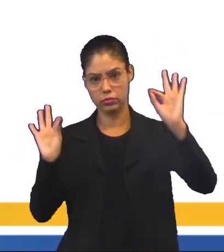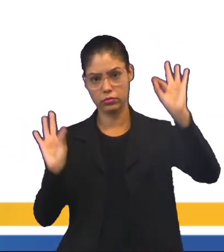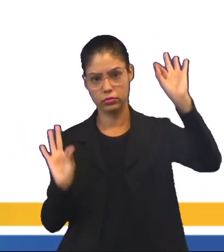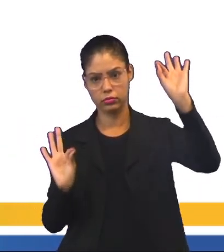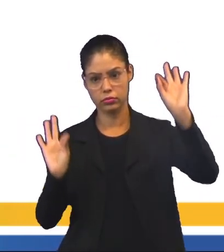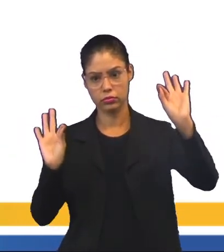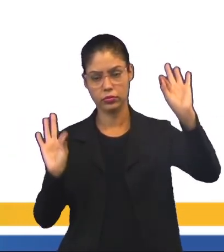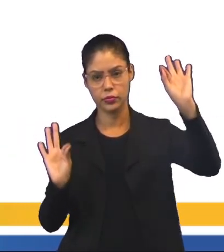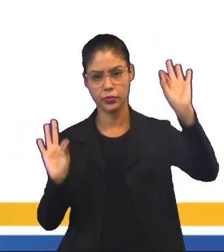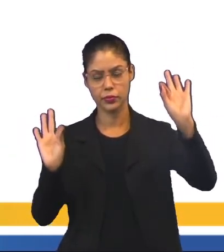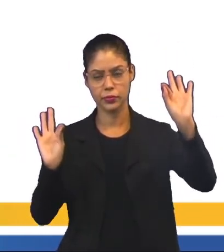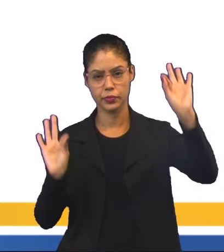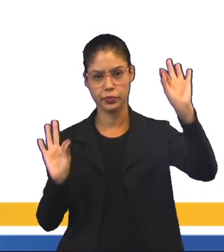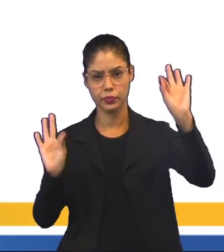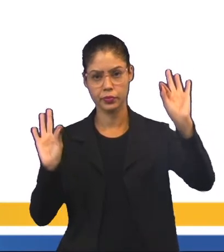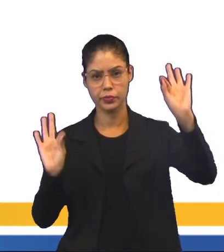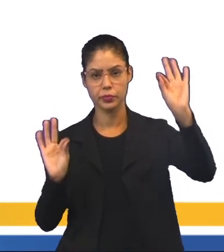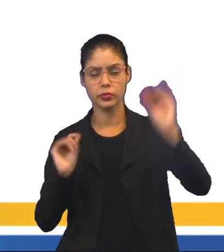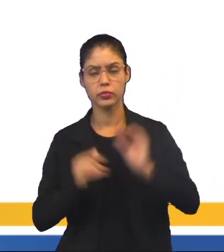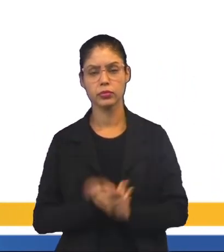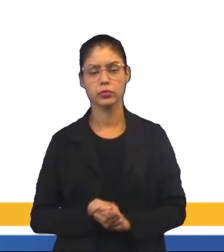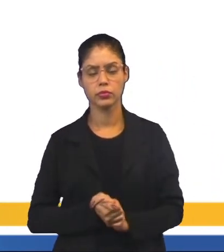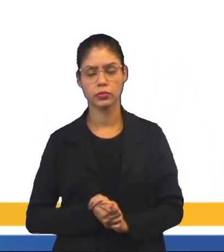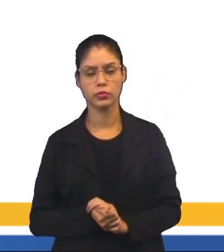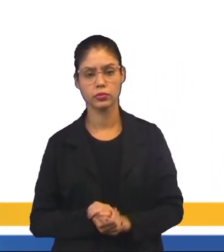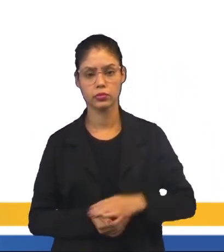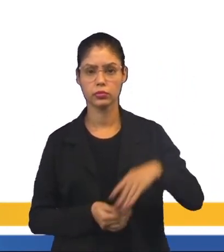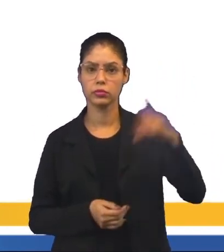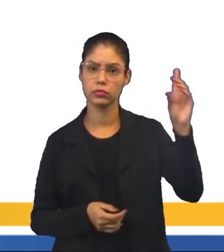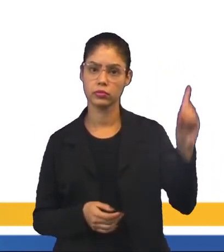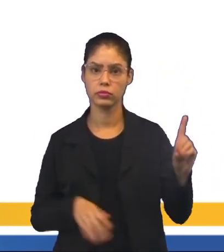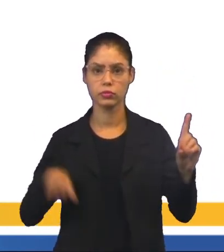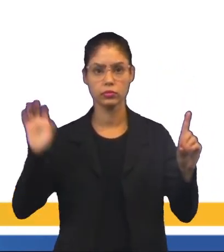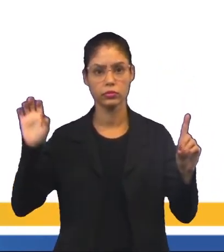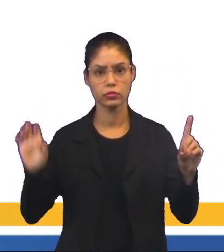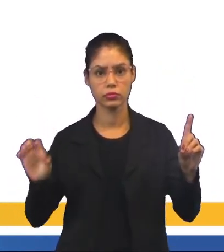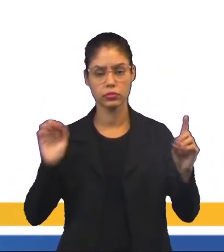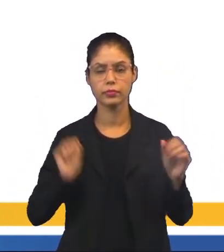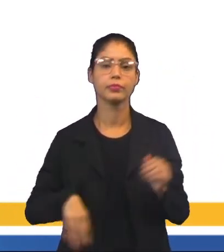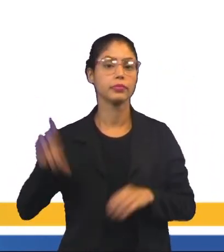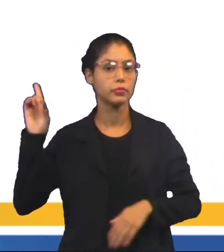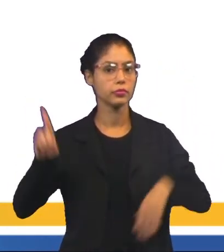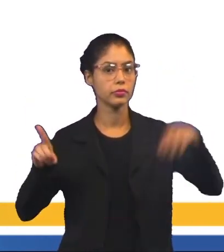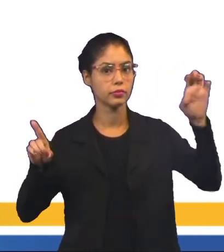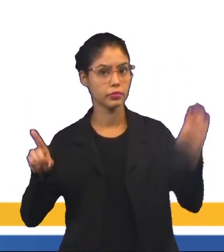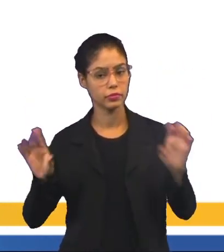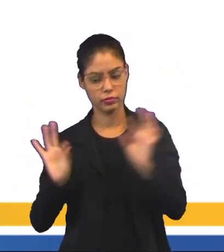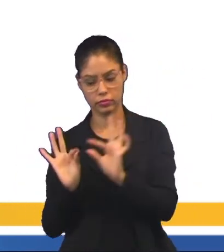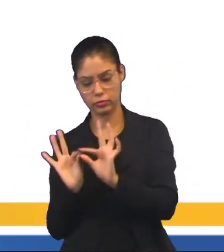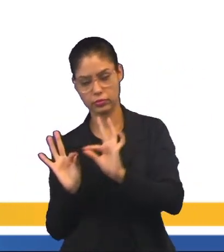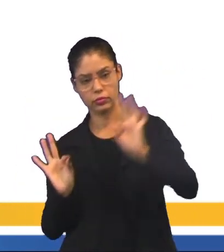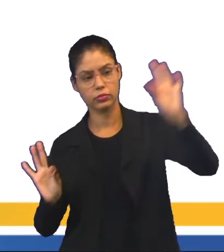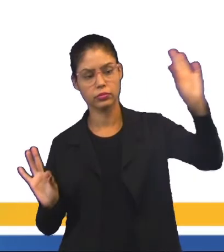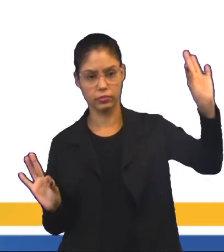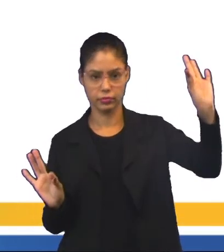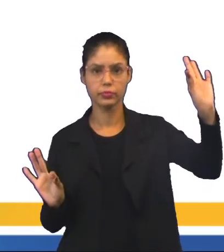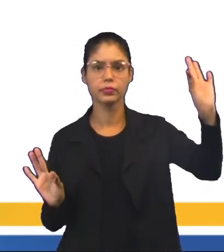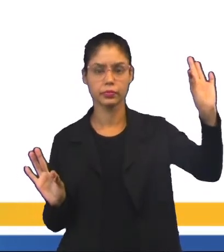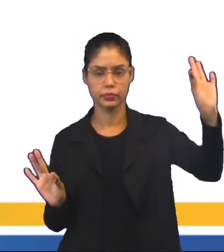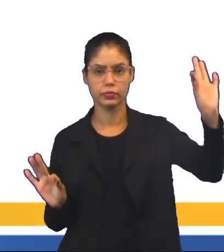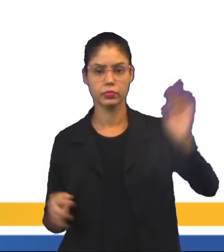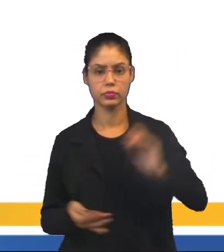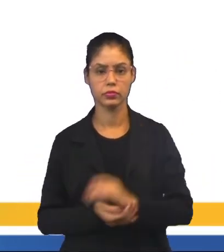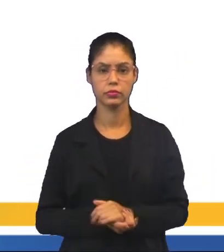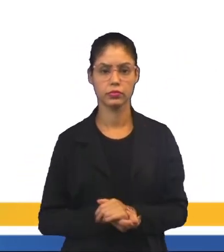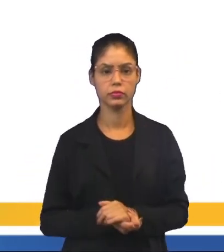lado inverso, tá? Da direita para a esquerda, subindo. Então, aí eu tenho essa reta de